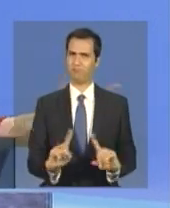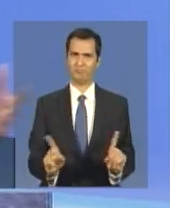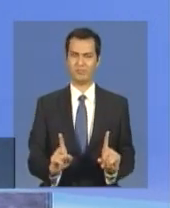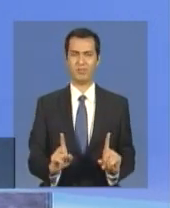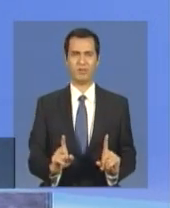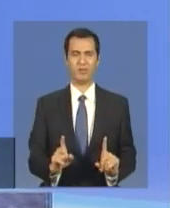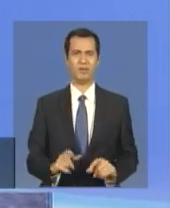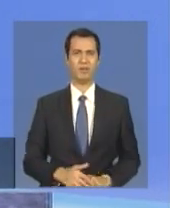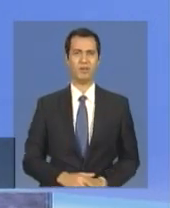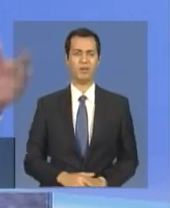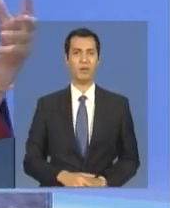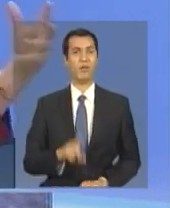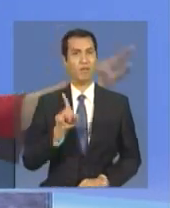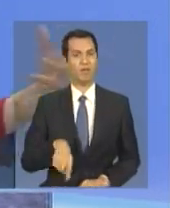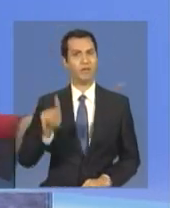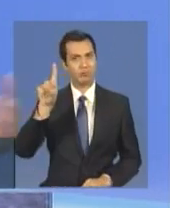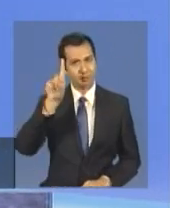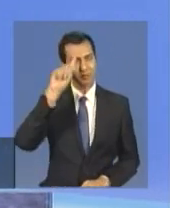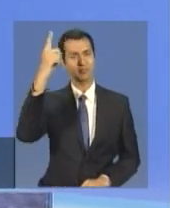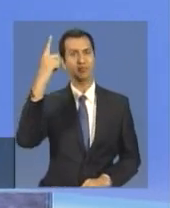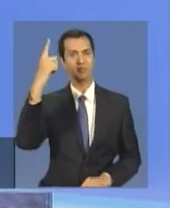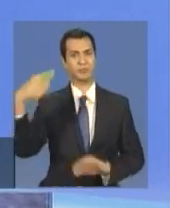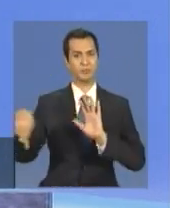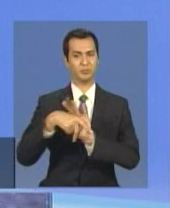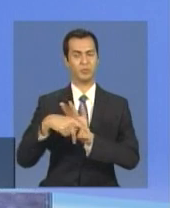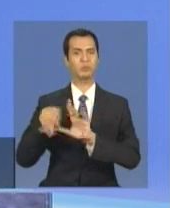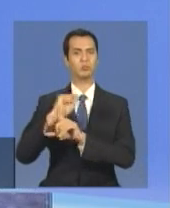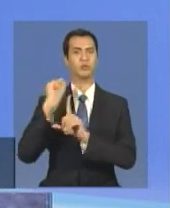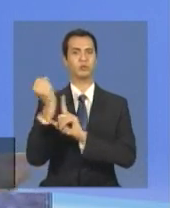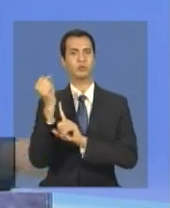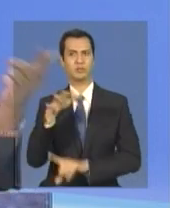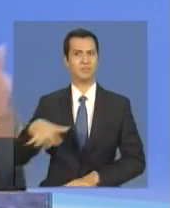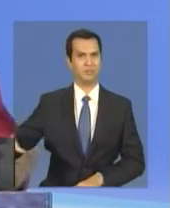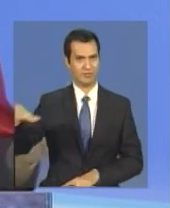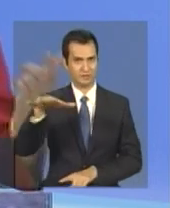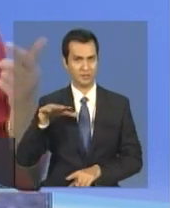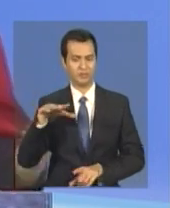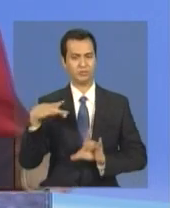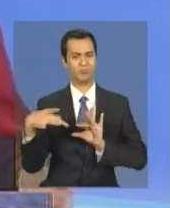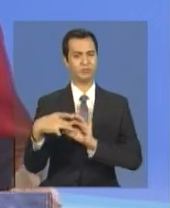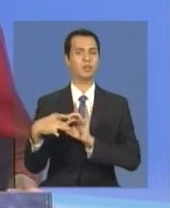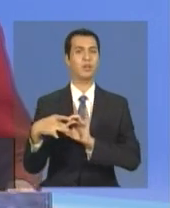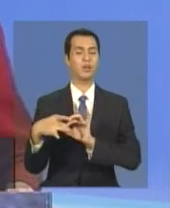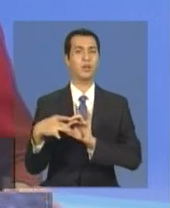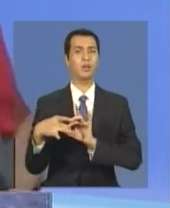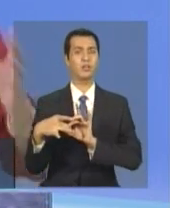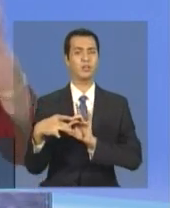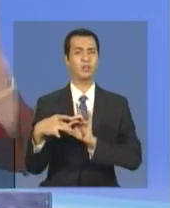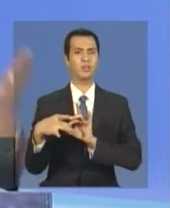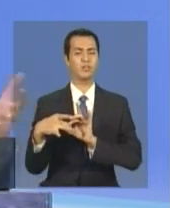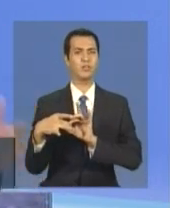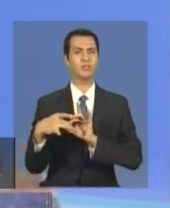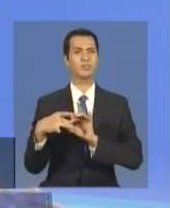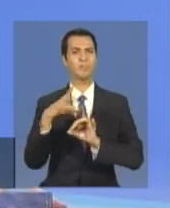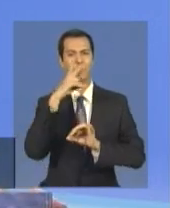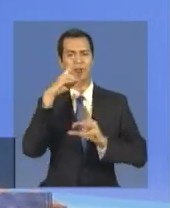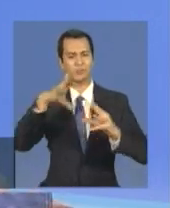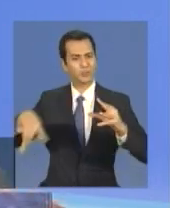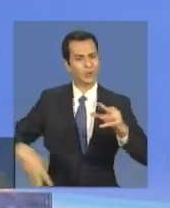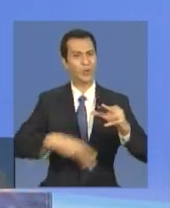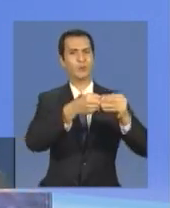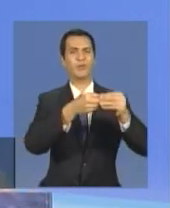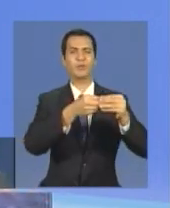mas são iniciativas da sociedade civil, completam esse arco